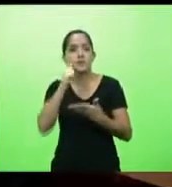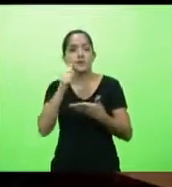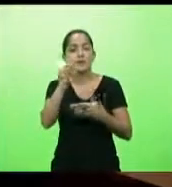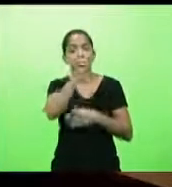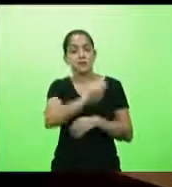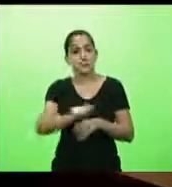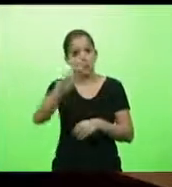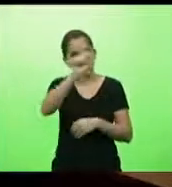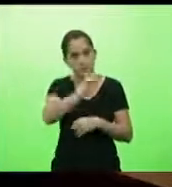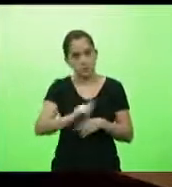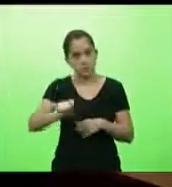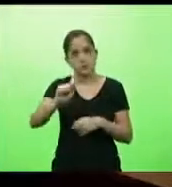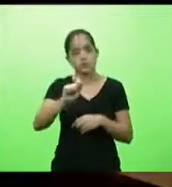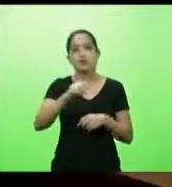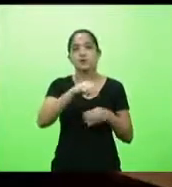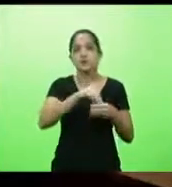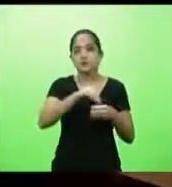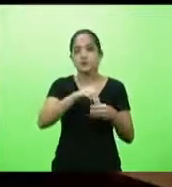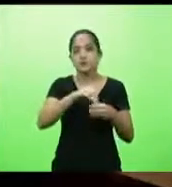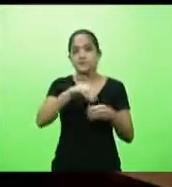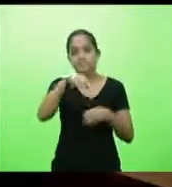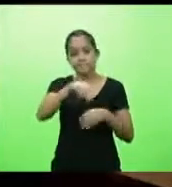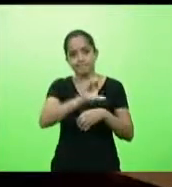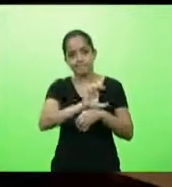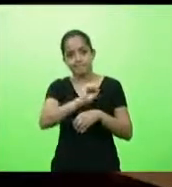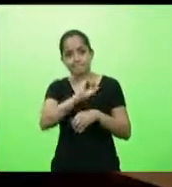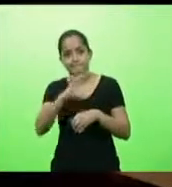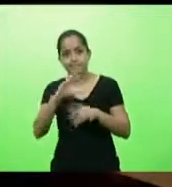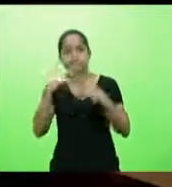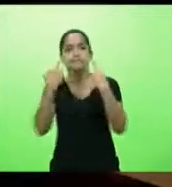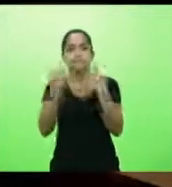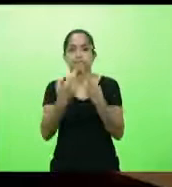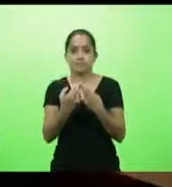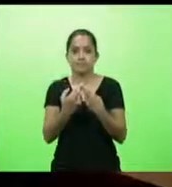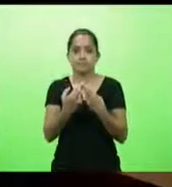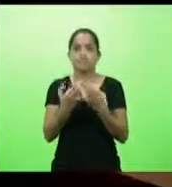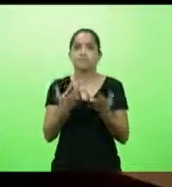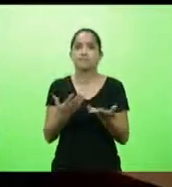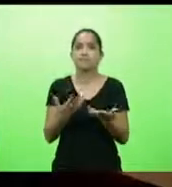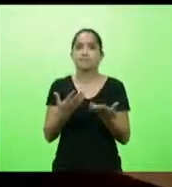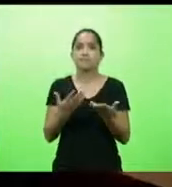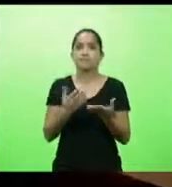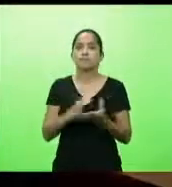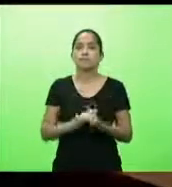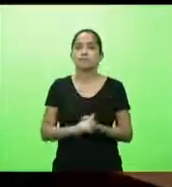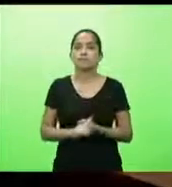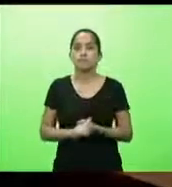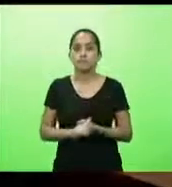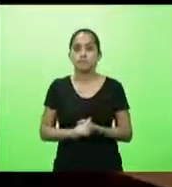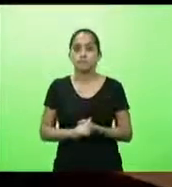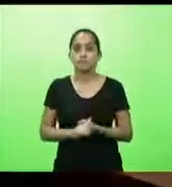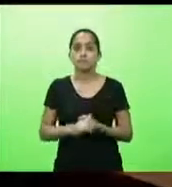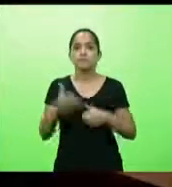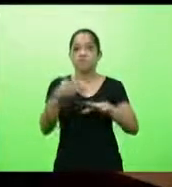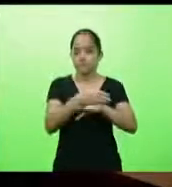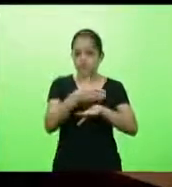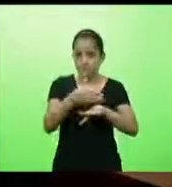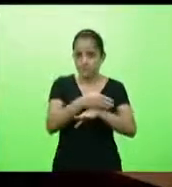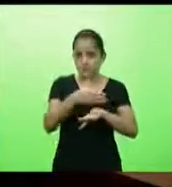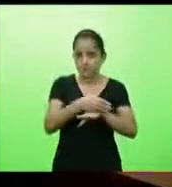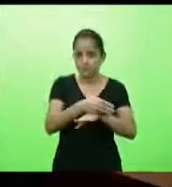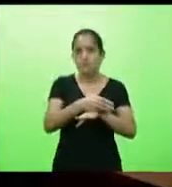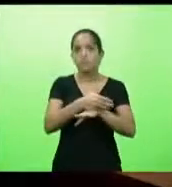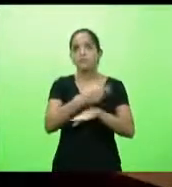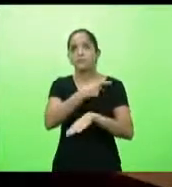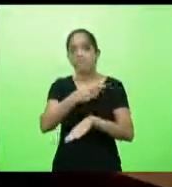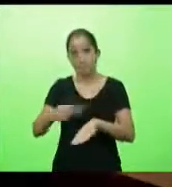associações de municípios do estado de Santa Catarina. Uma reunião, deputado Berlanda, bastante. Participou também o presidente da Alesc,